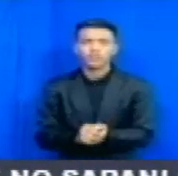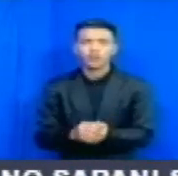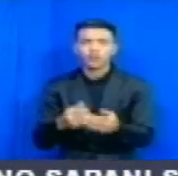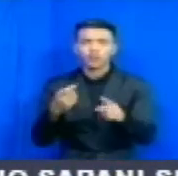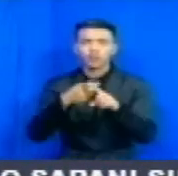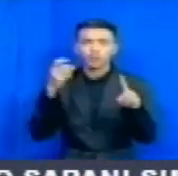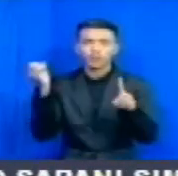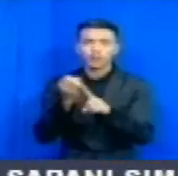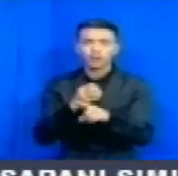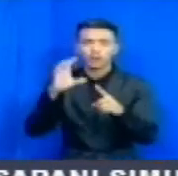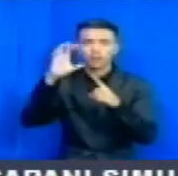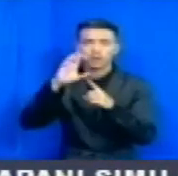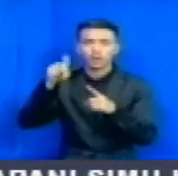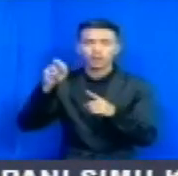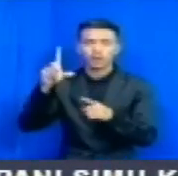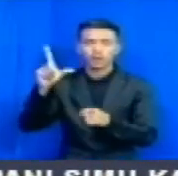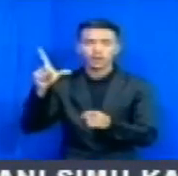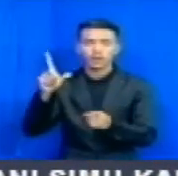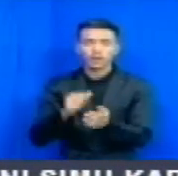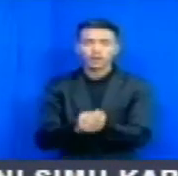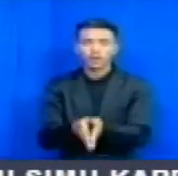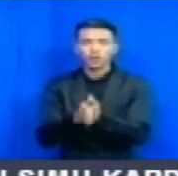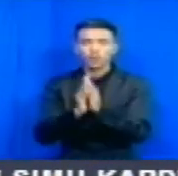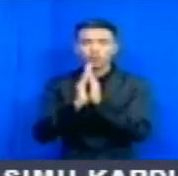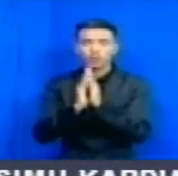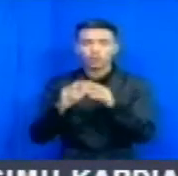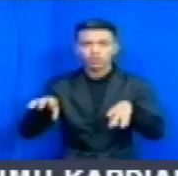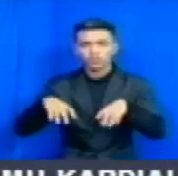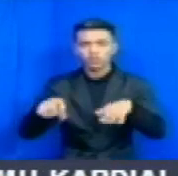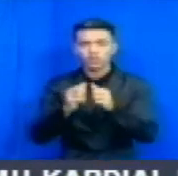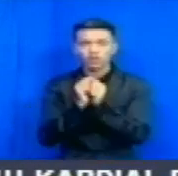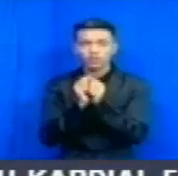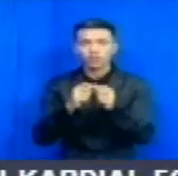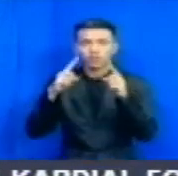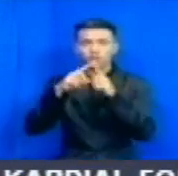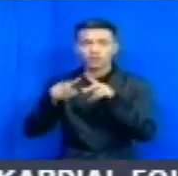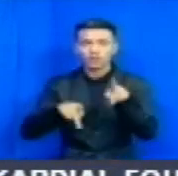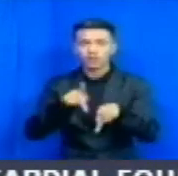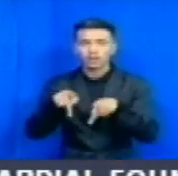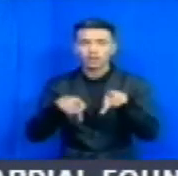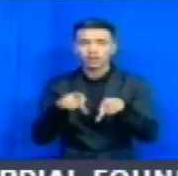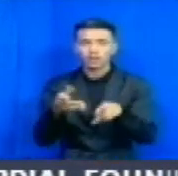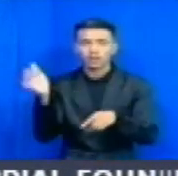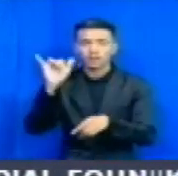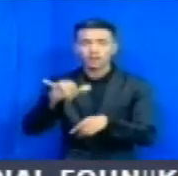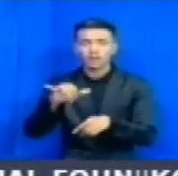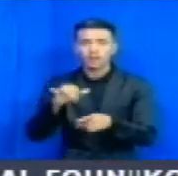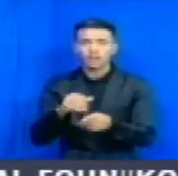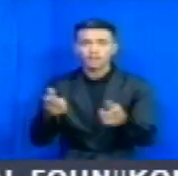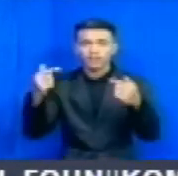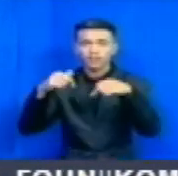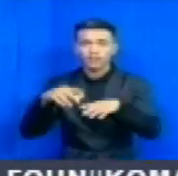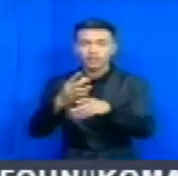Comando Geral Rússia Nacional Timor-Leste, Custo colaboração, Basarani, Sirangema,